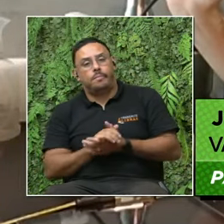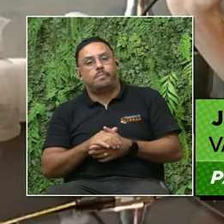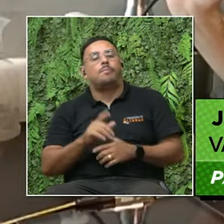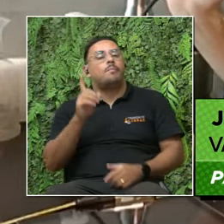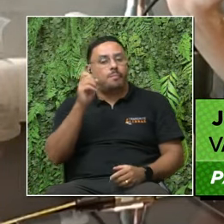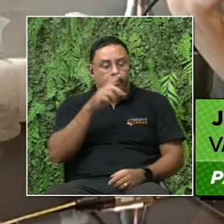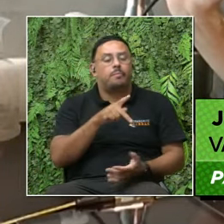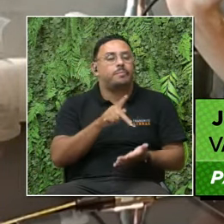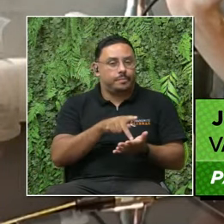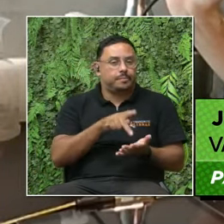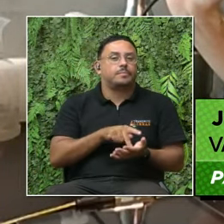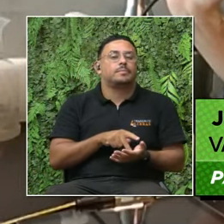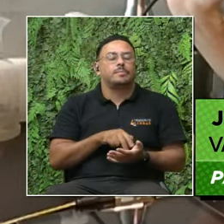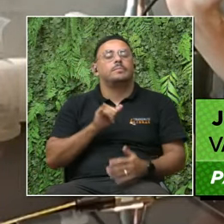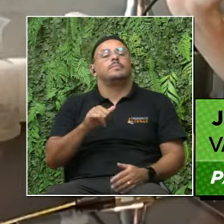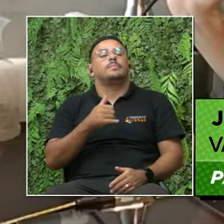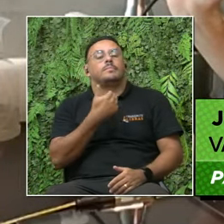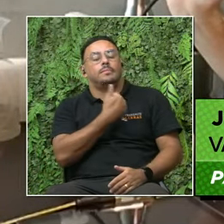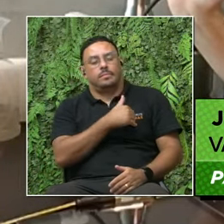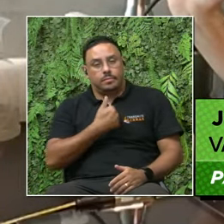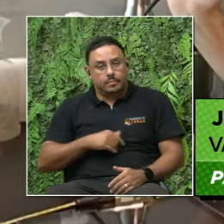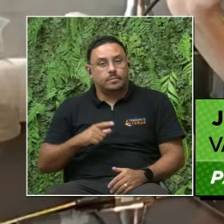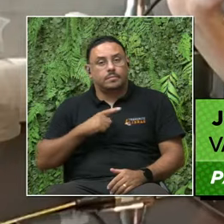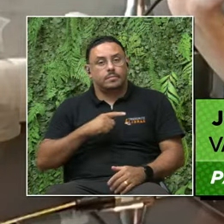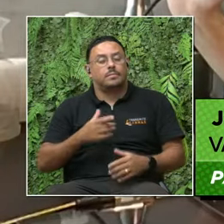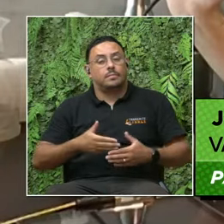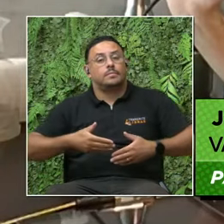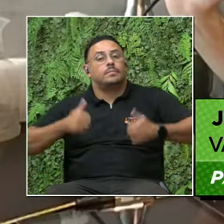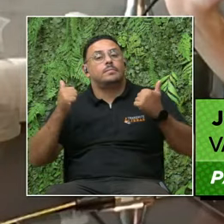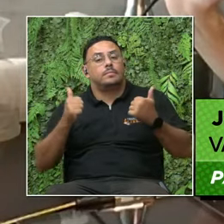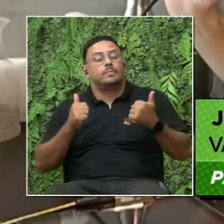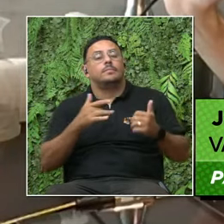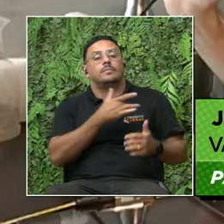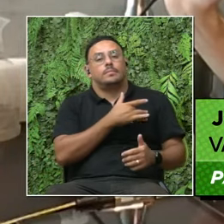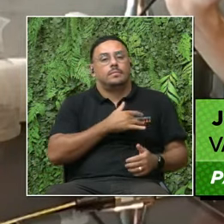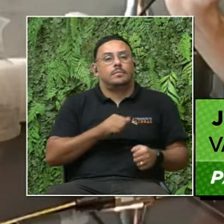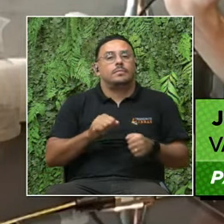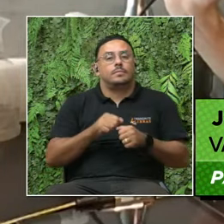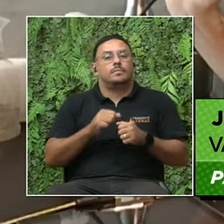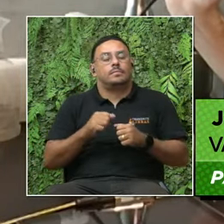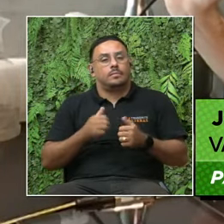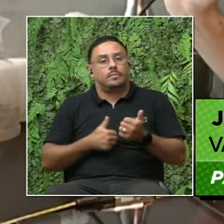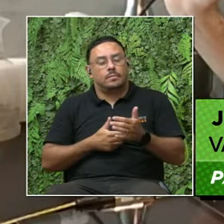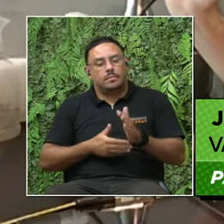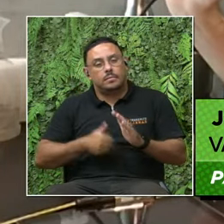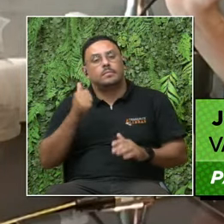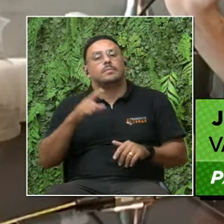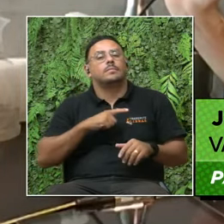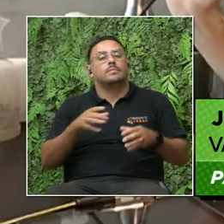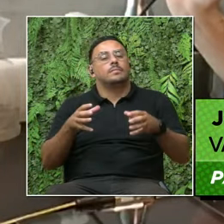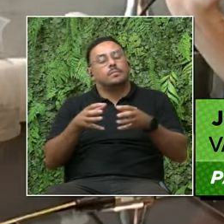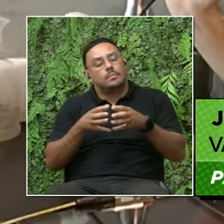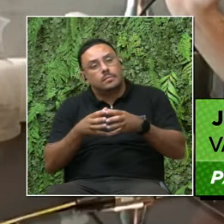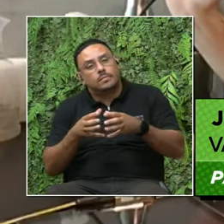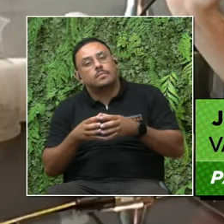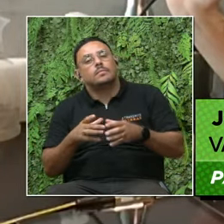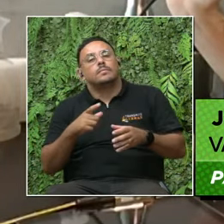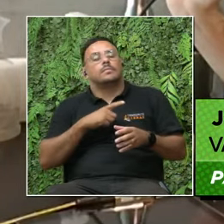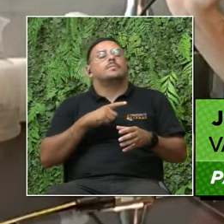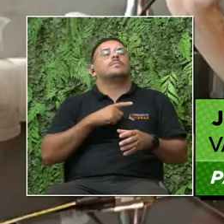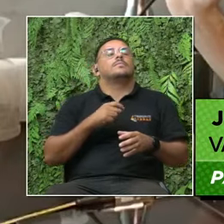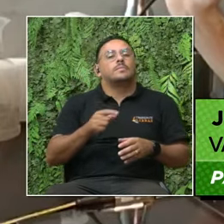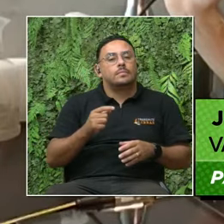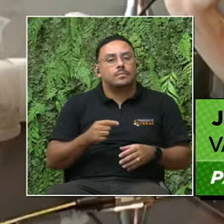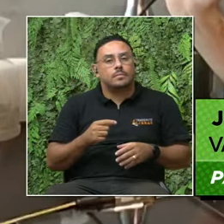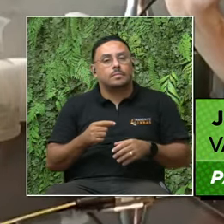difícil mesmo se o Atlético tem um elenco mais qualificado o Cruzeiro fez a melhor campanha e tem um conjunto né tem um time